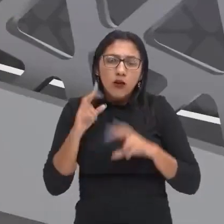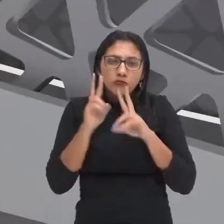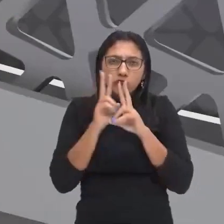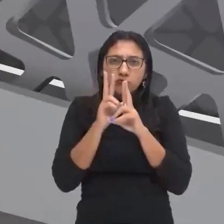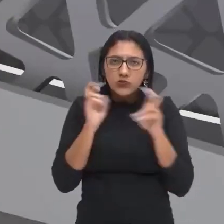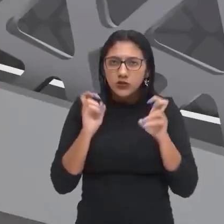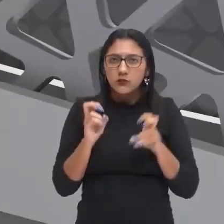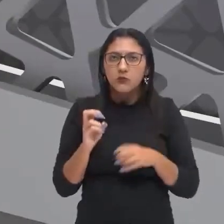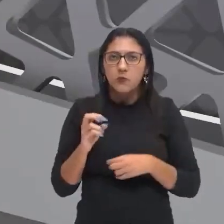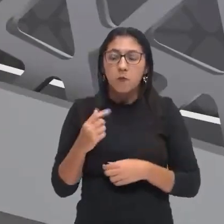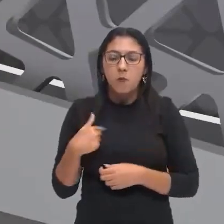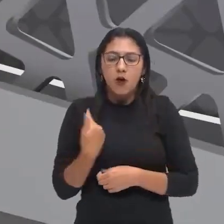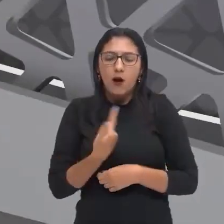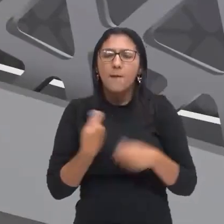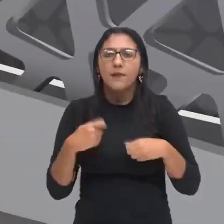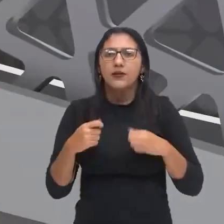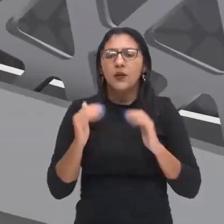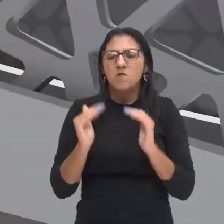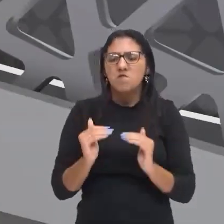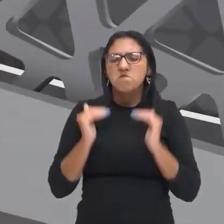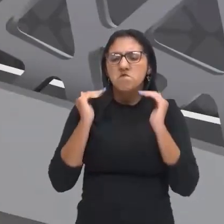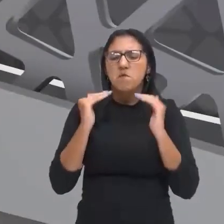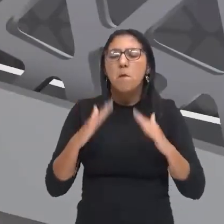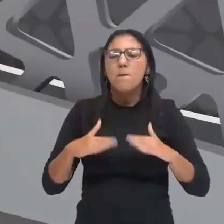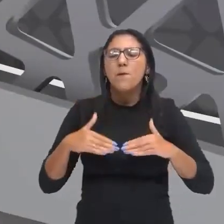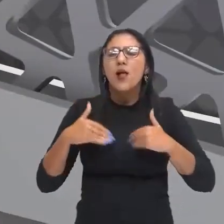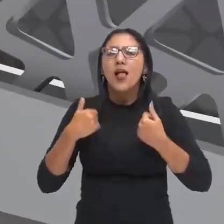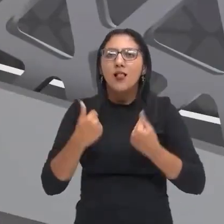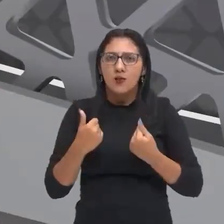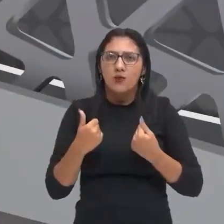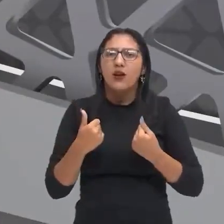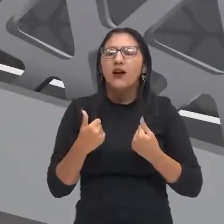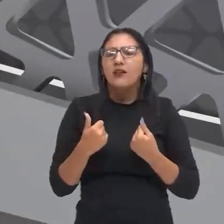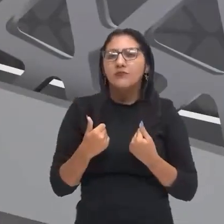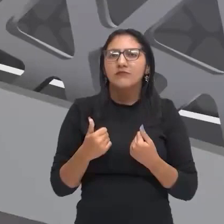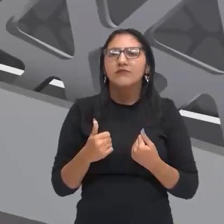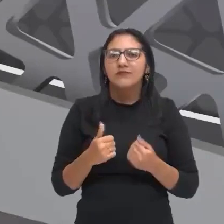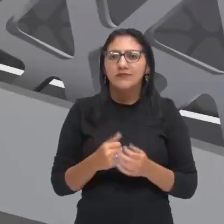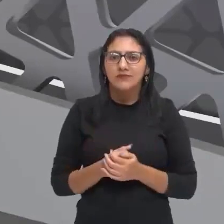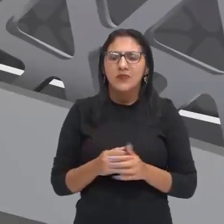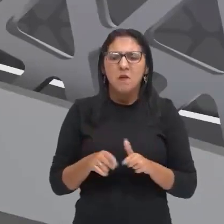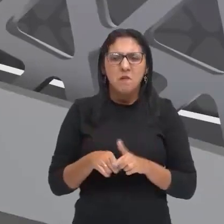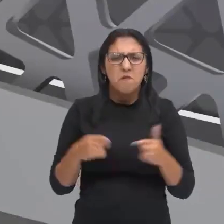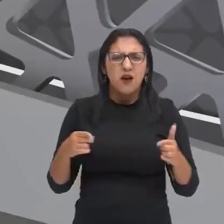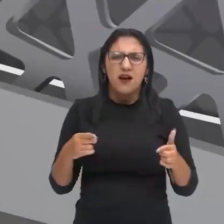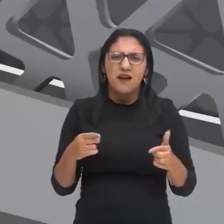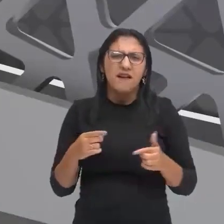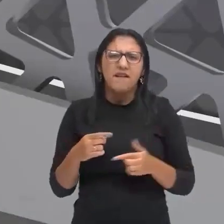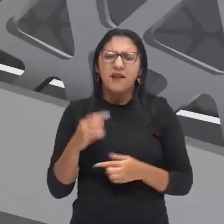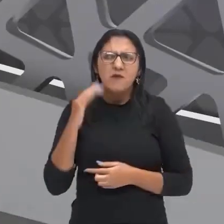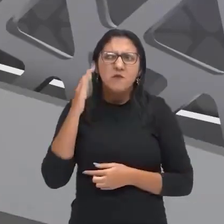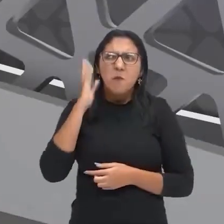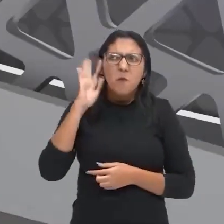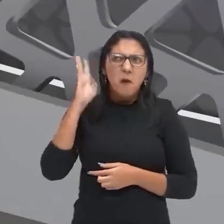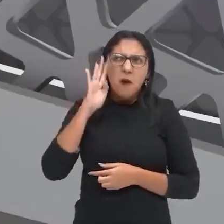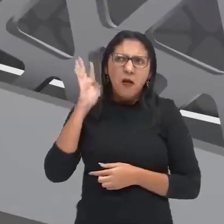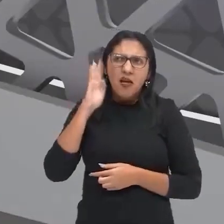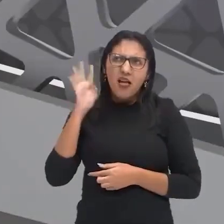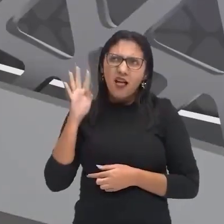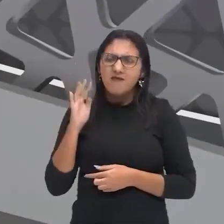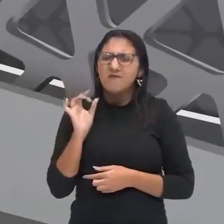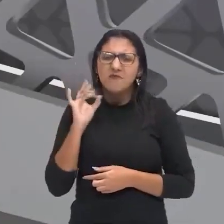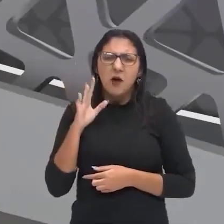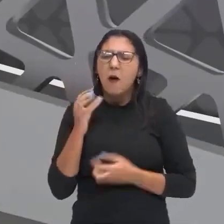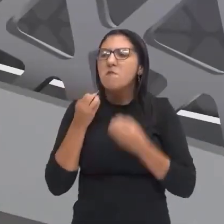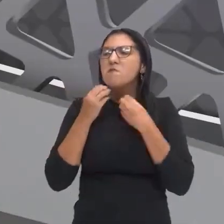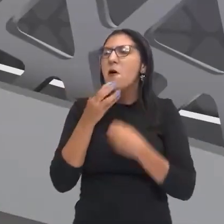você deve melhorar, que você deve fortalecer. Mas nós não acreditamos que existam coisas aí ruins